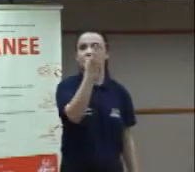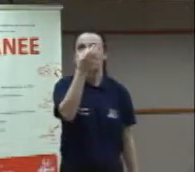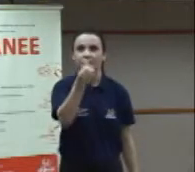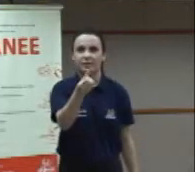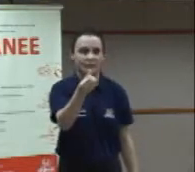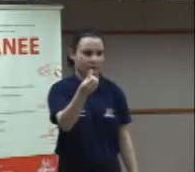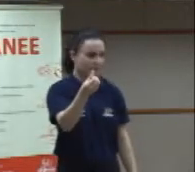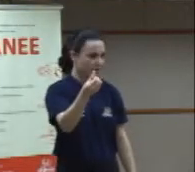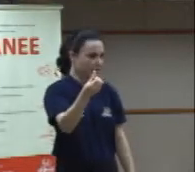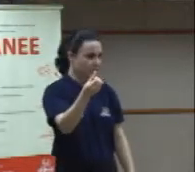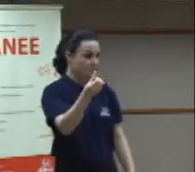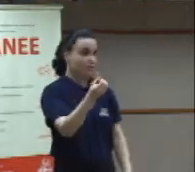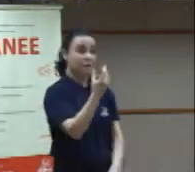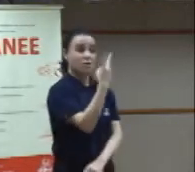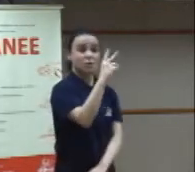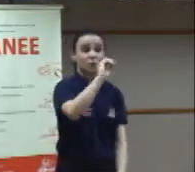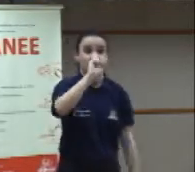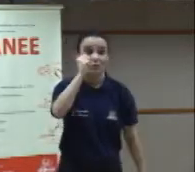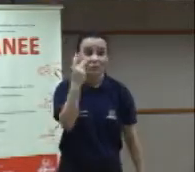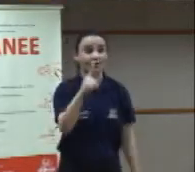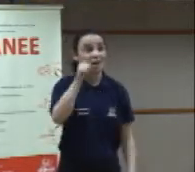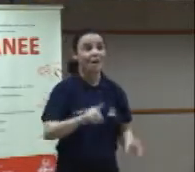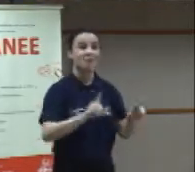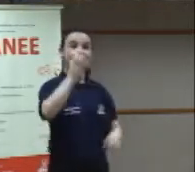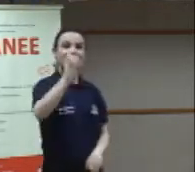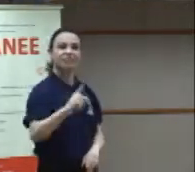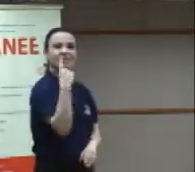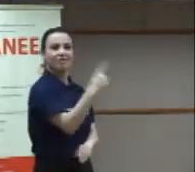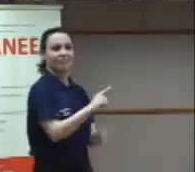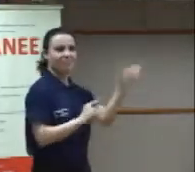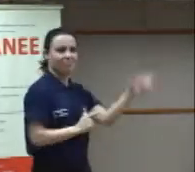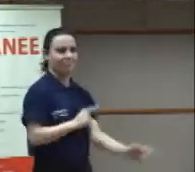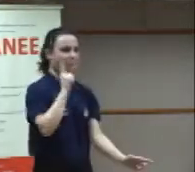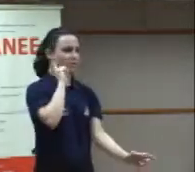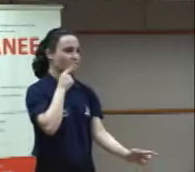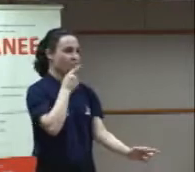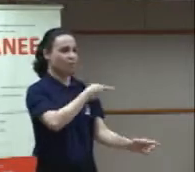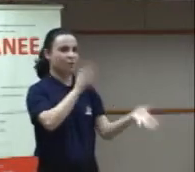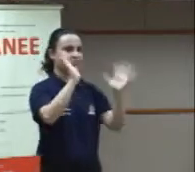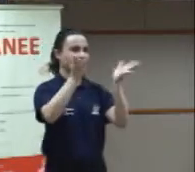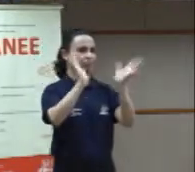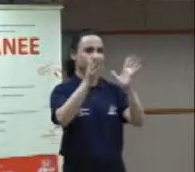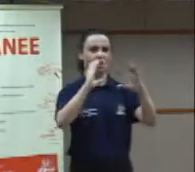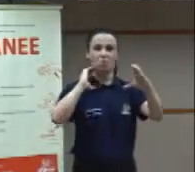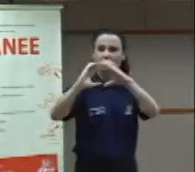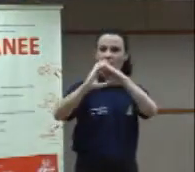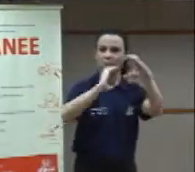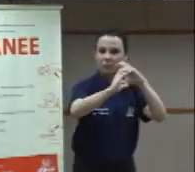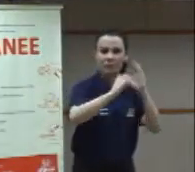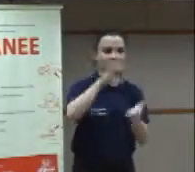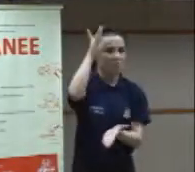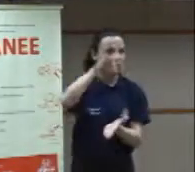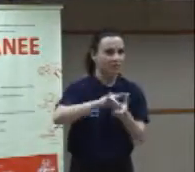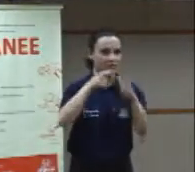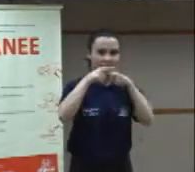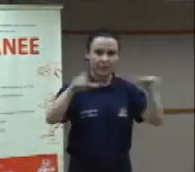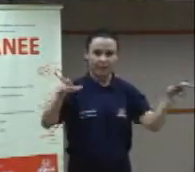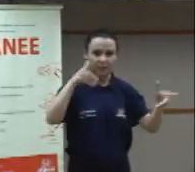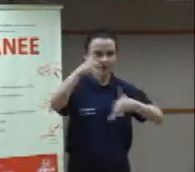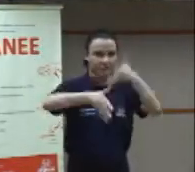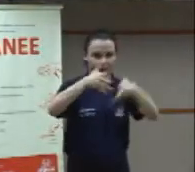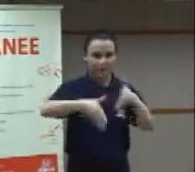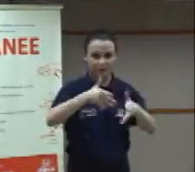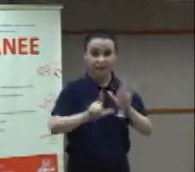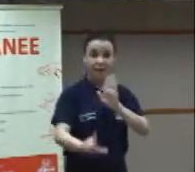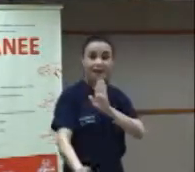das pessoas surdas se comunicarem na modalidade língua de sinais e no Brasil,